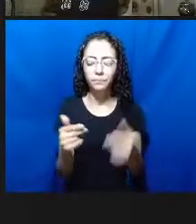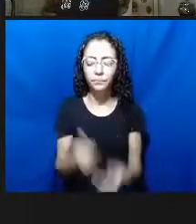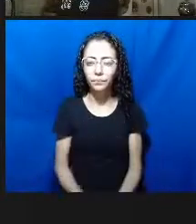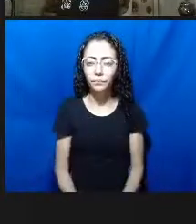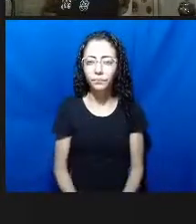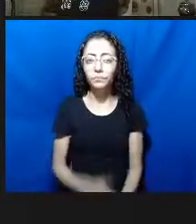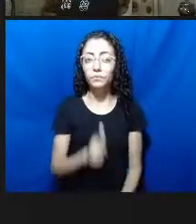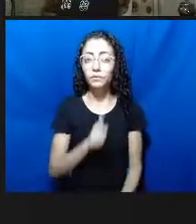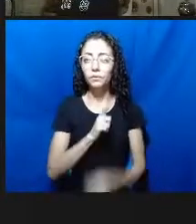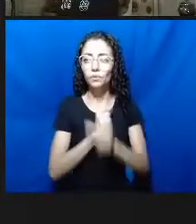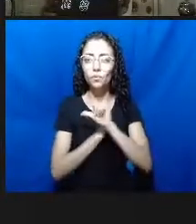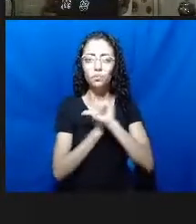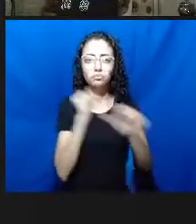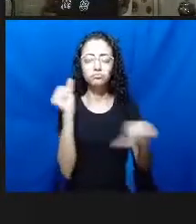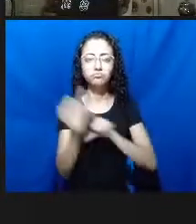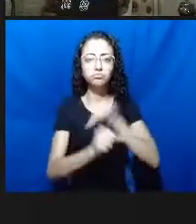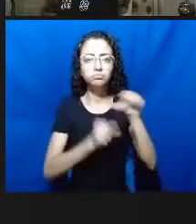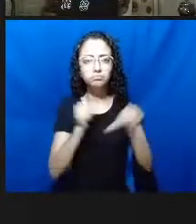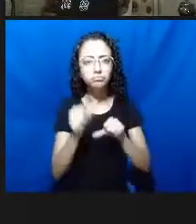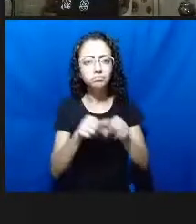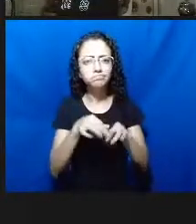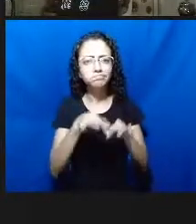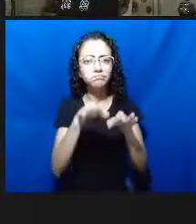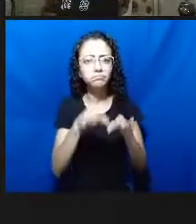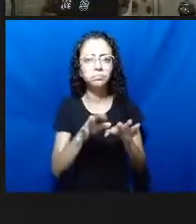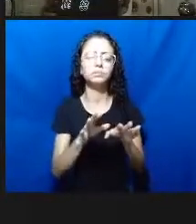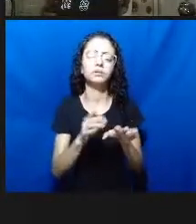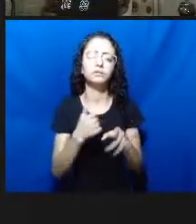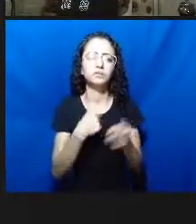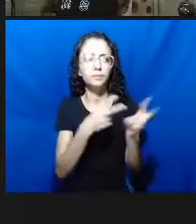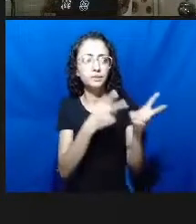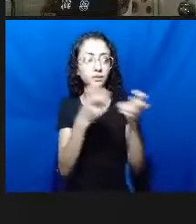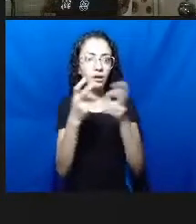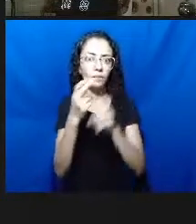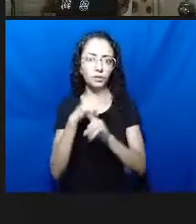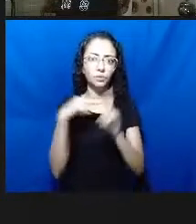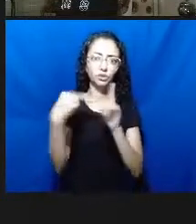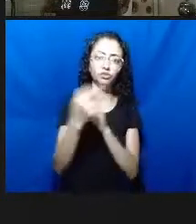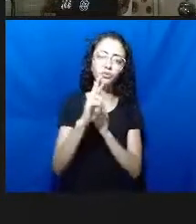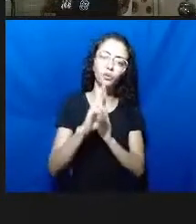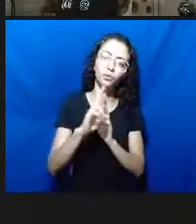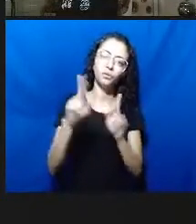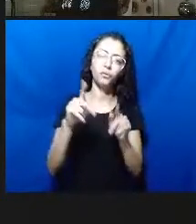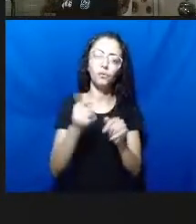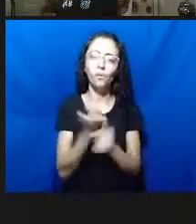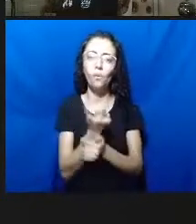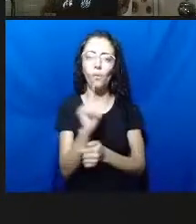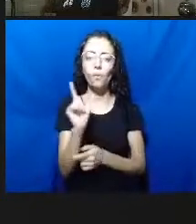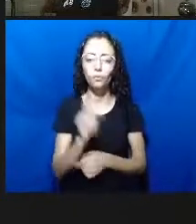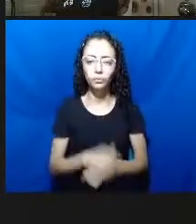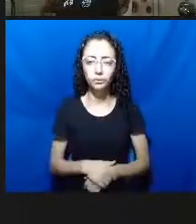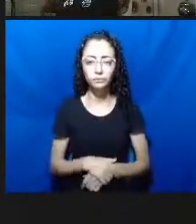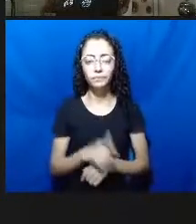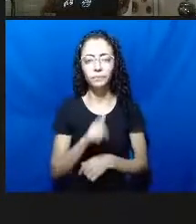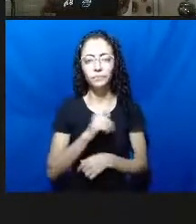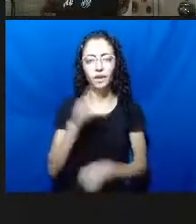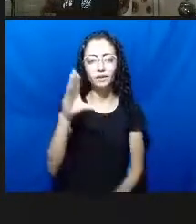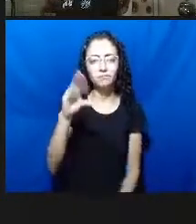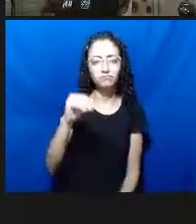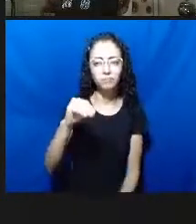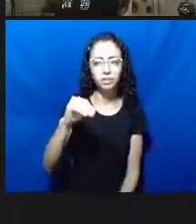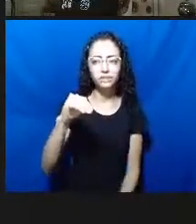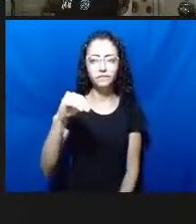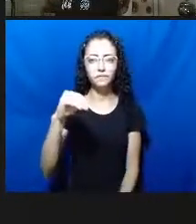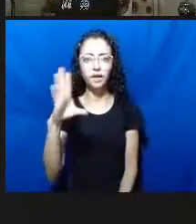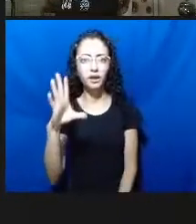se transformar completamente e você percebe ela de outro jeito. E ela pode ser, a ideia de abrir, de fechar, é muito